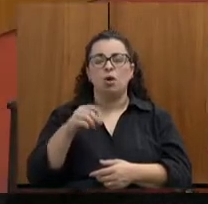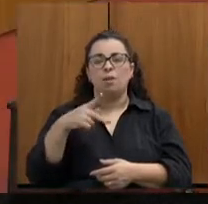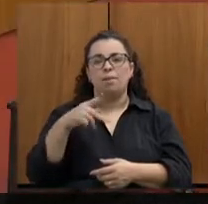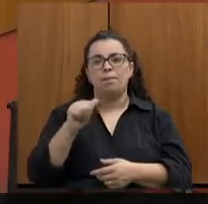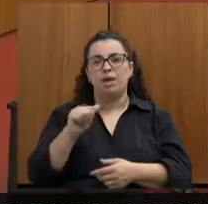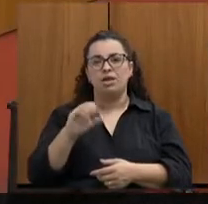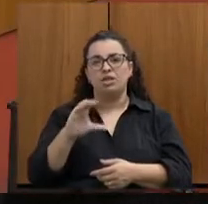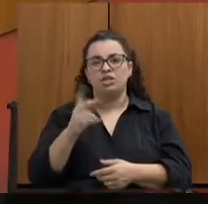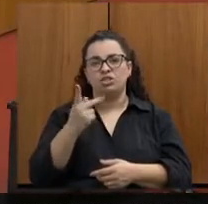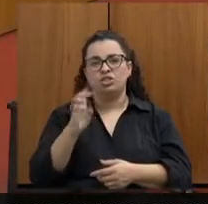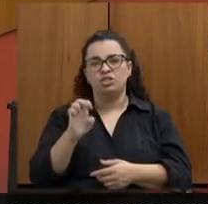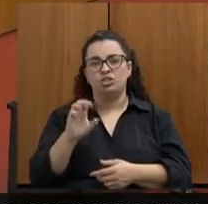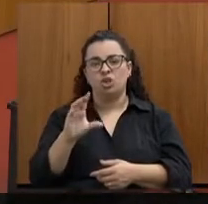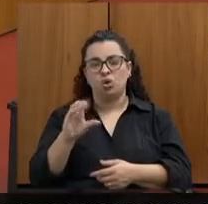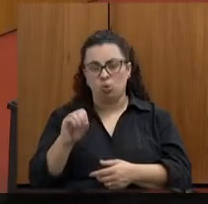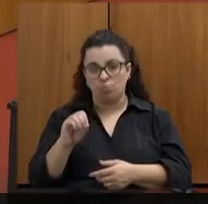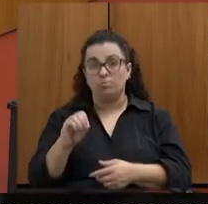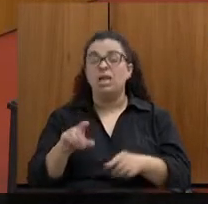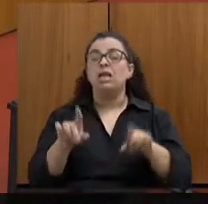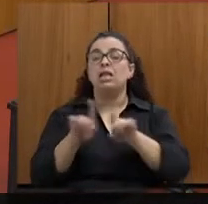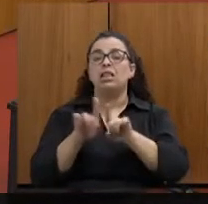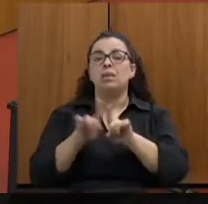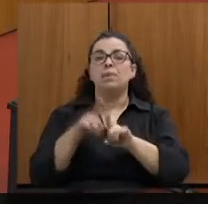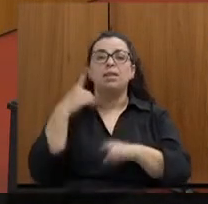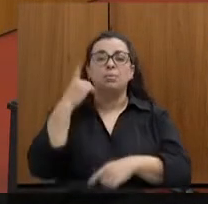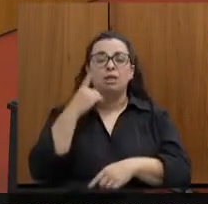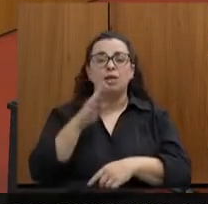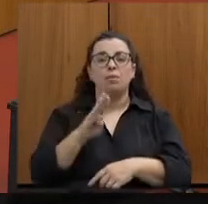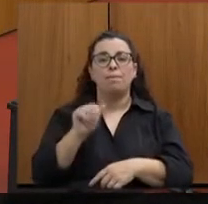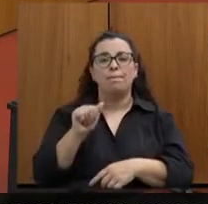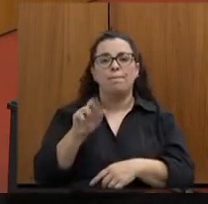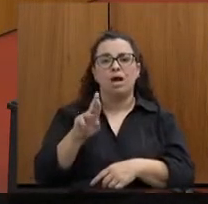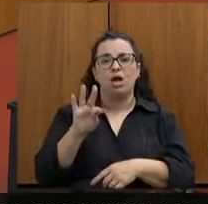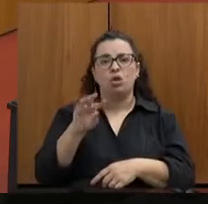deputado Guilherme da Cunha, aqui conosco